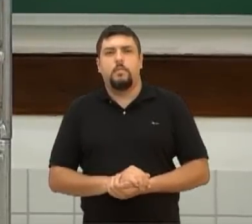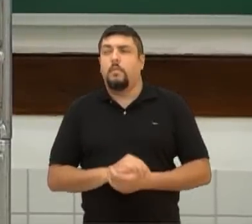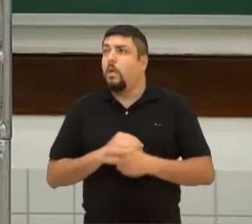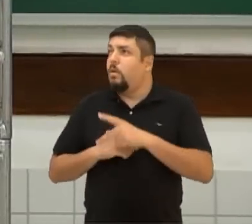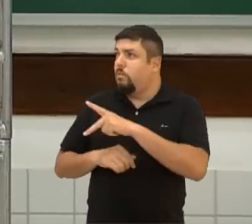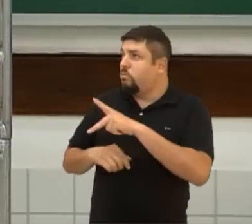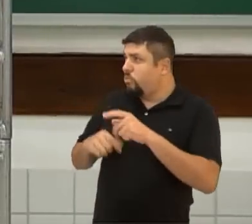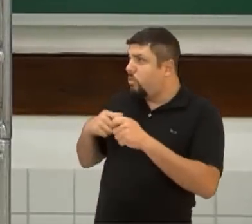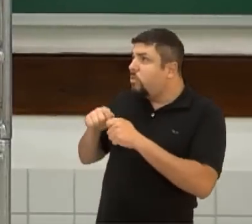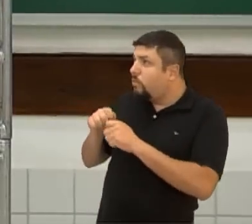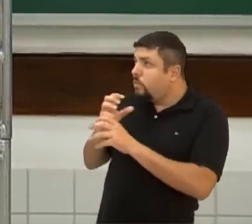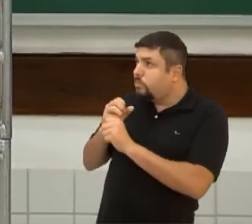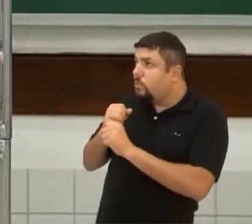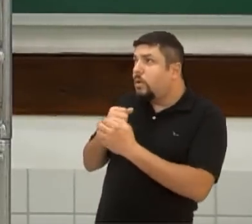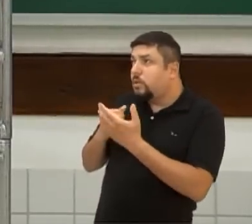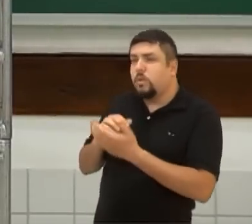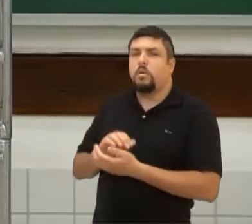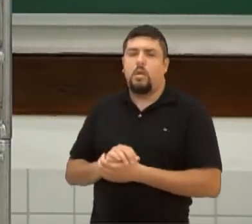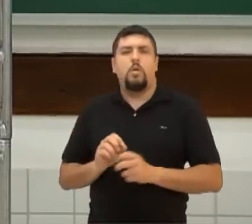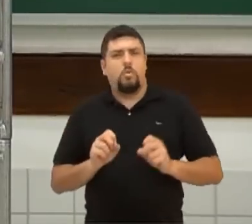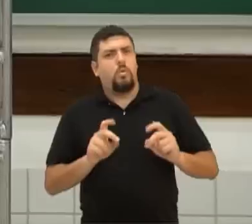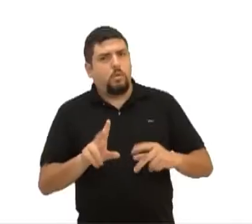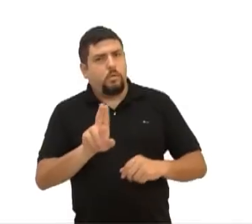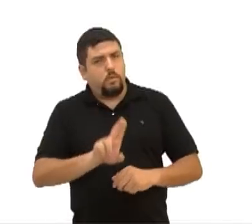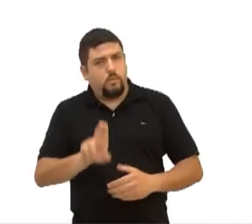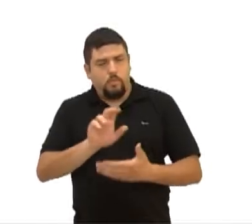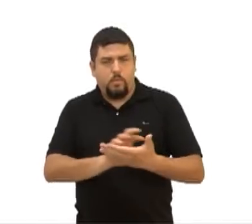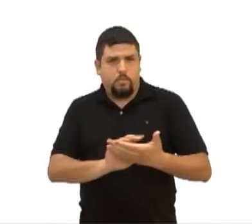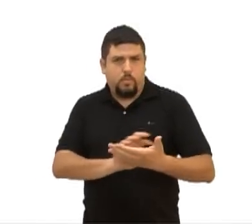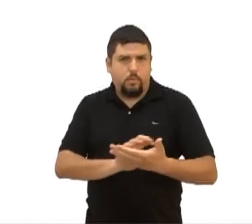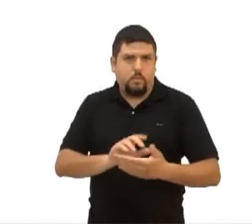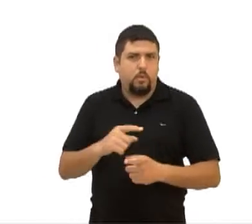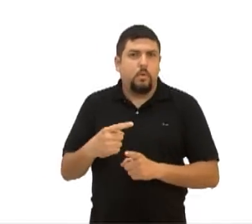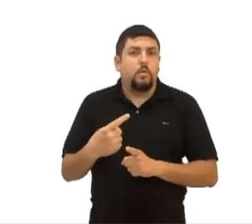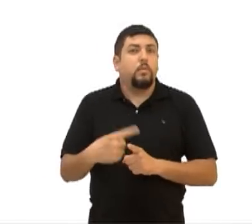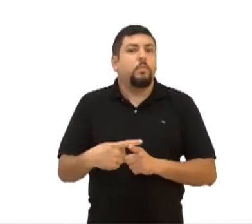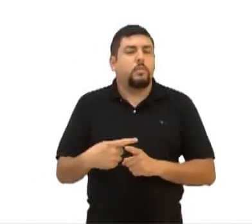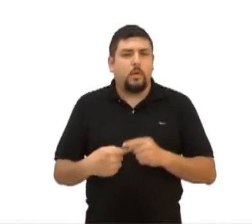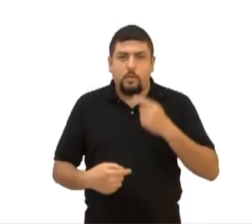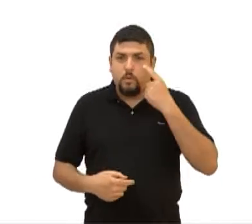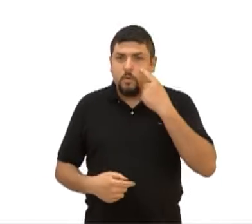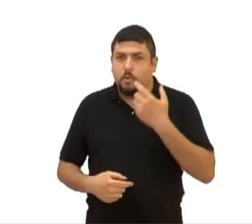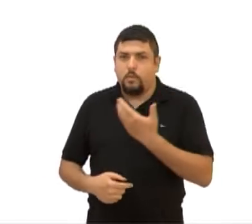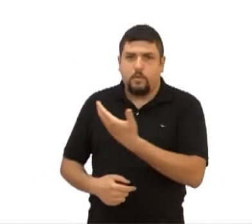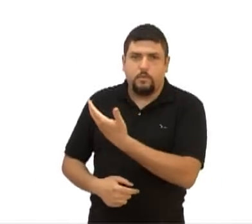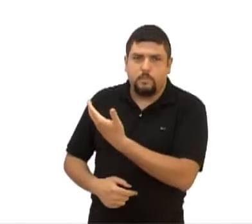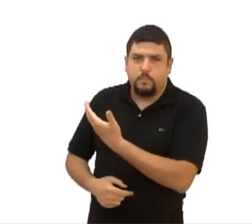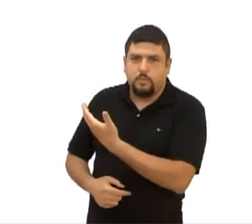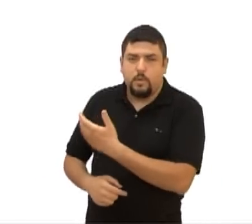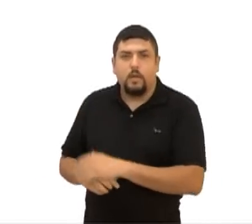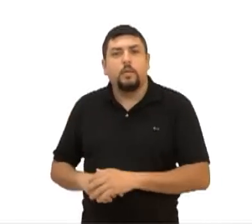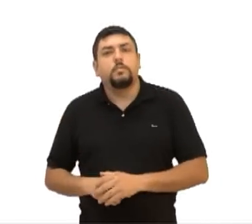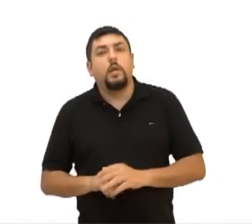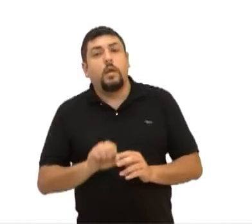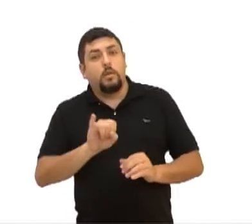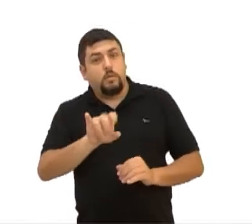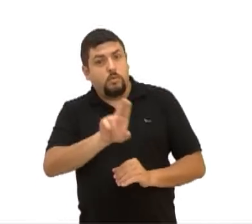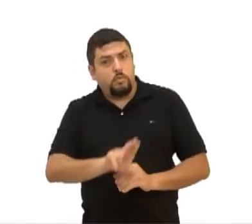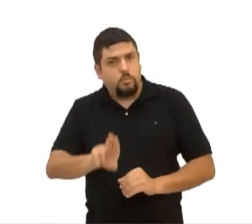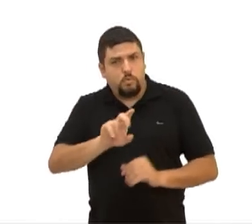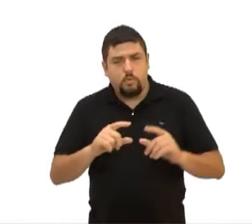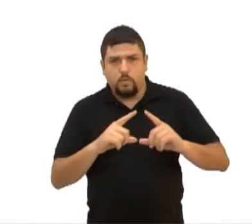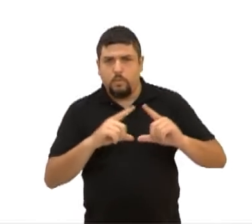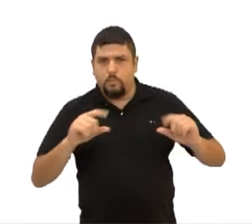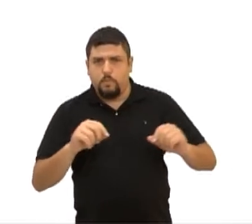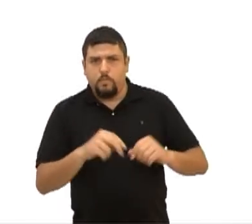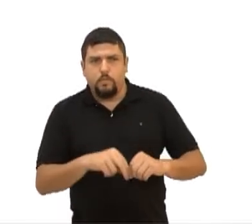lógico que aqui a gente tinha que usar uma calculadora. Porque, gente, olha lá, usando a fórmula, como eu falei, N